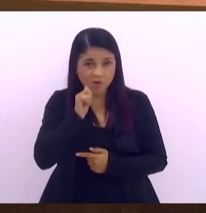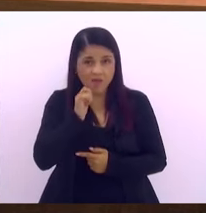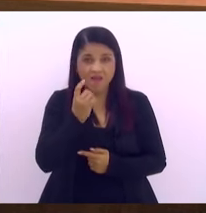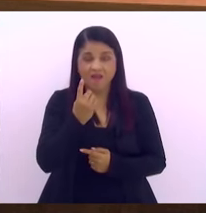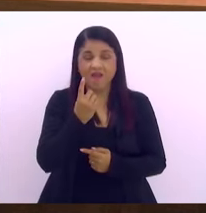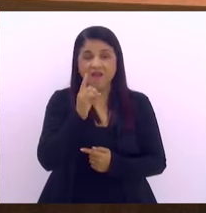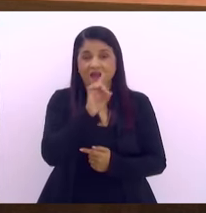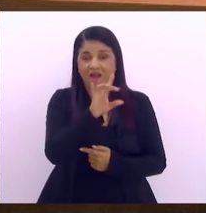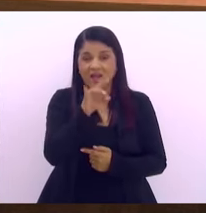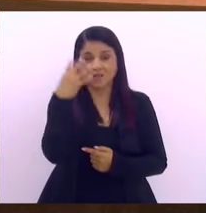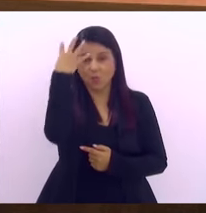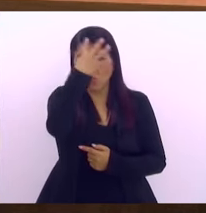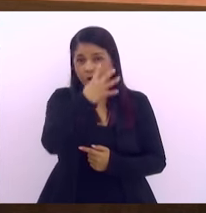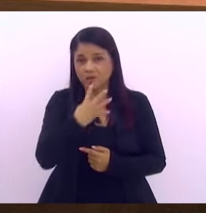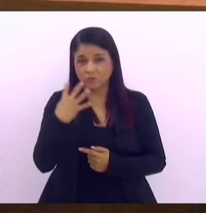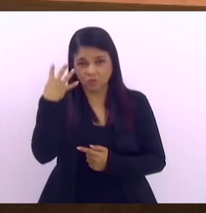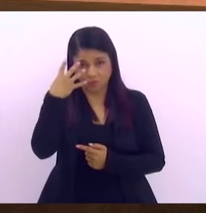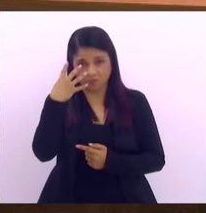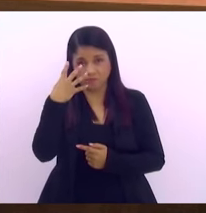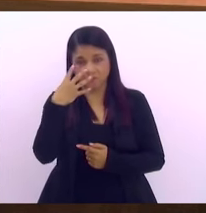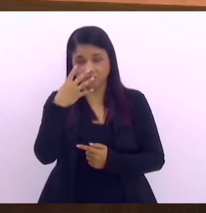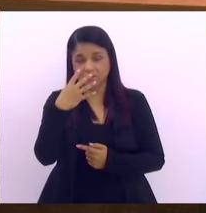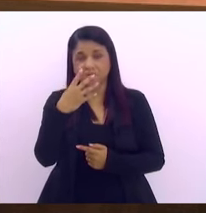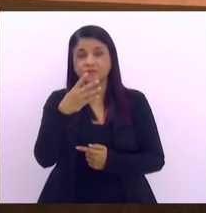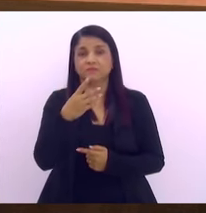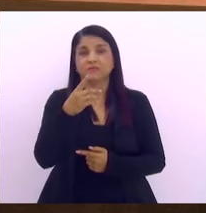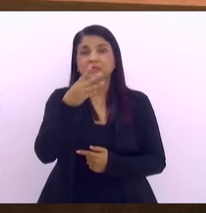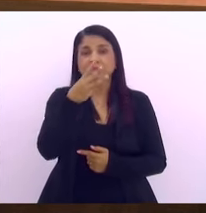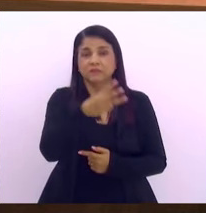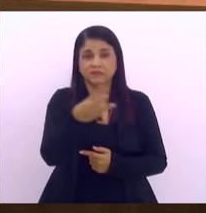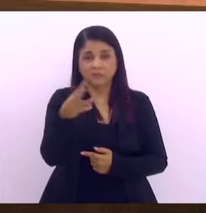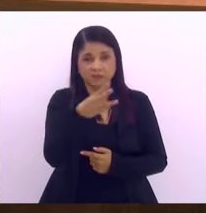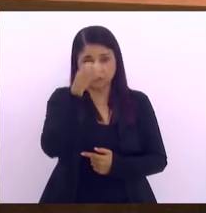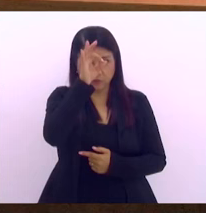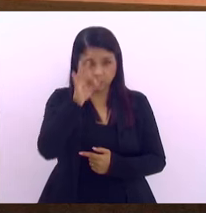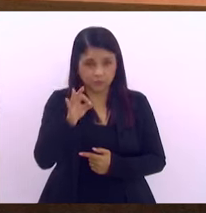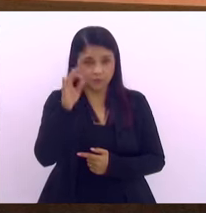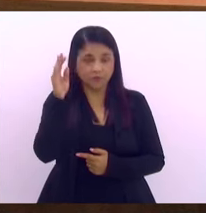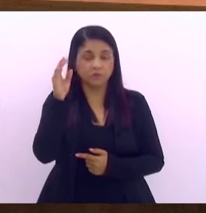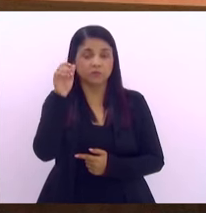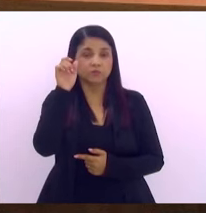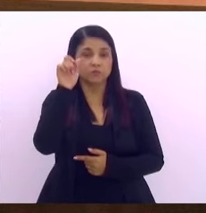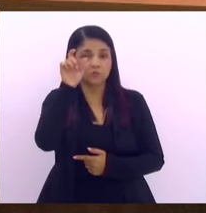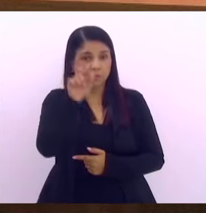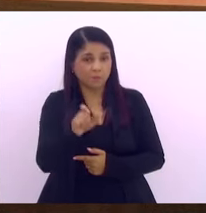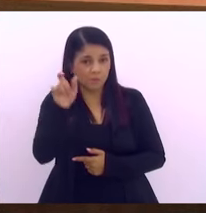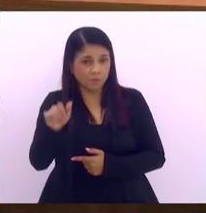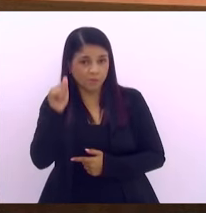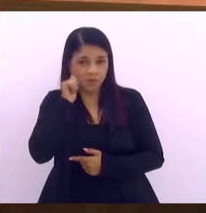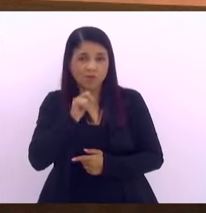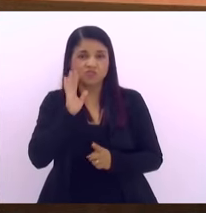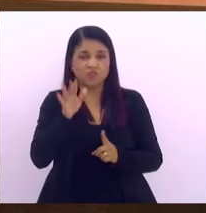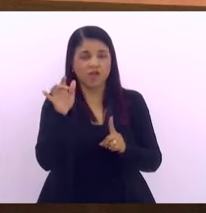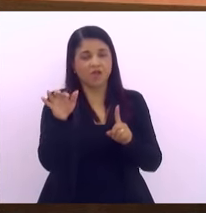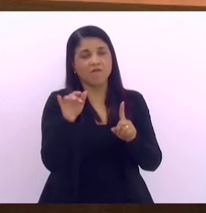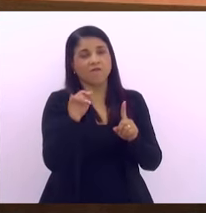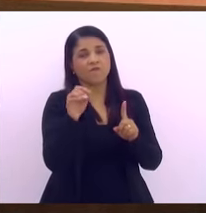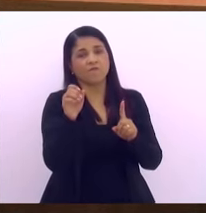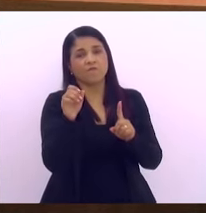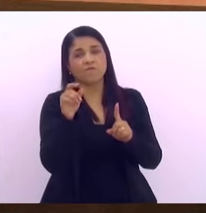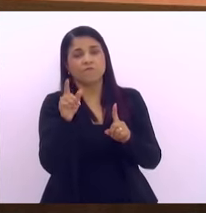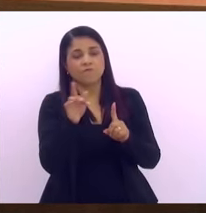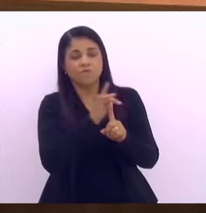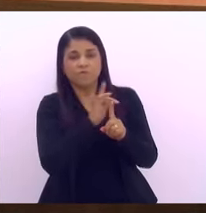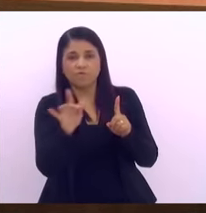cada 4 horas, que 33% dessas mulheres brasileiras já sofreram violência física ou